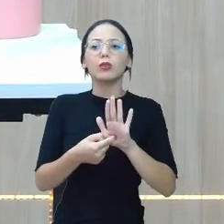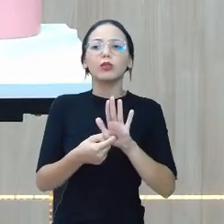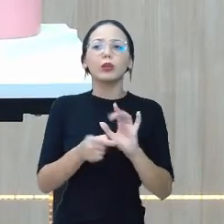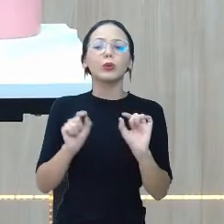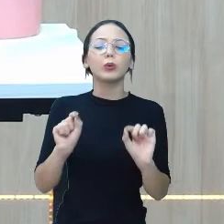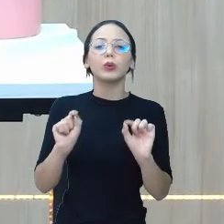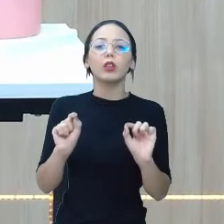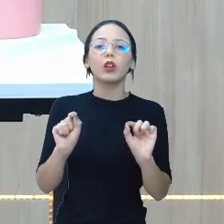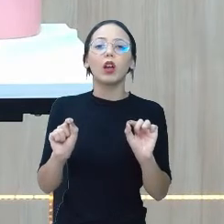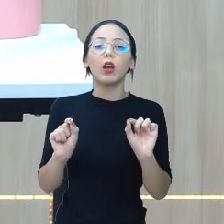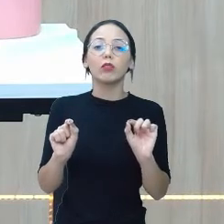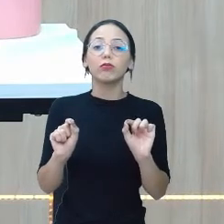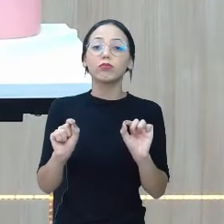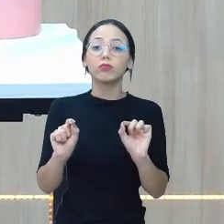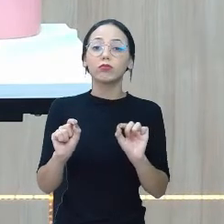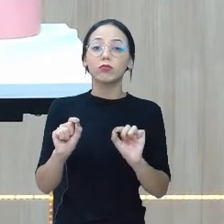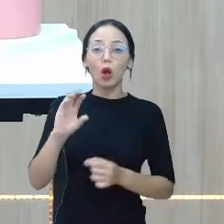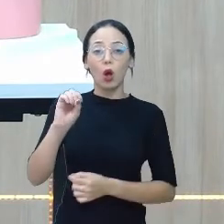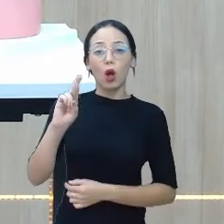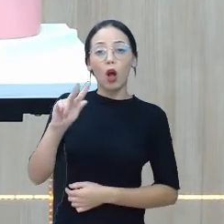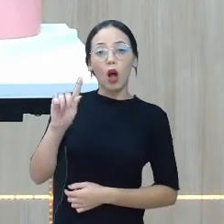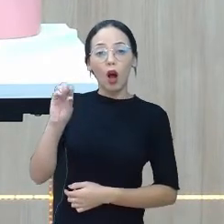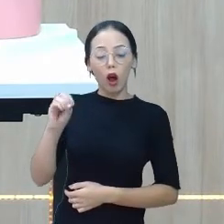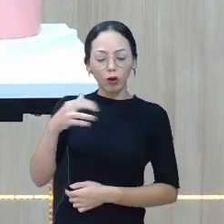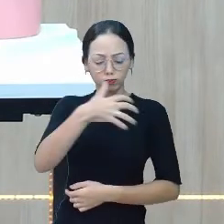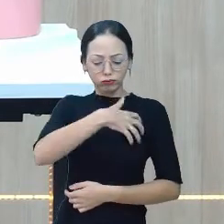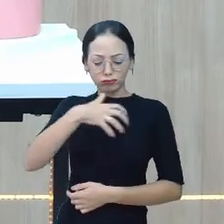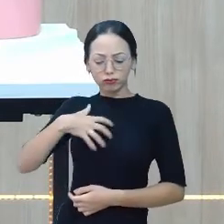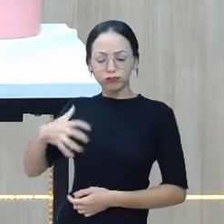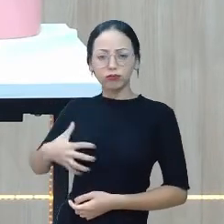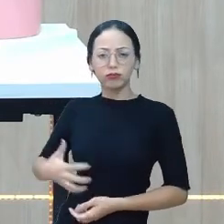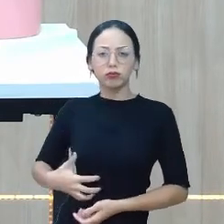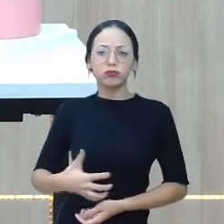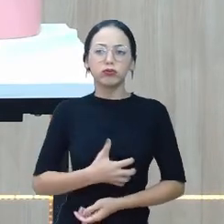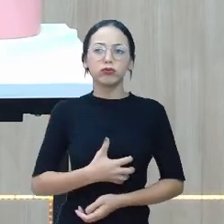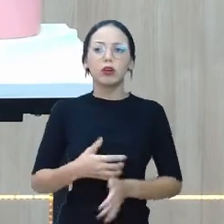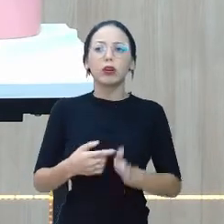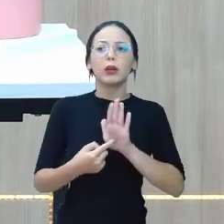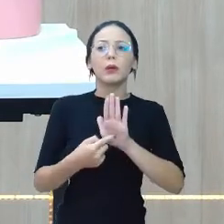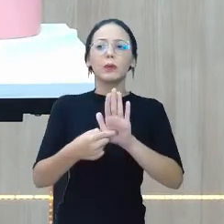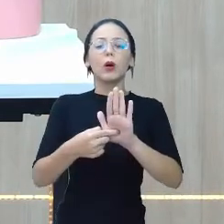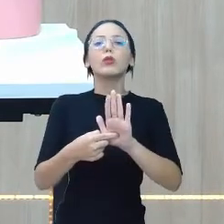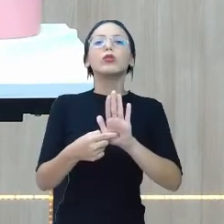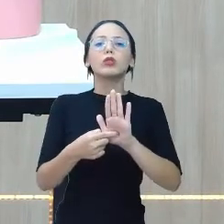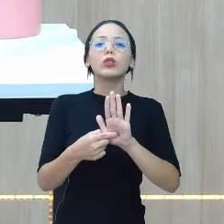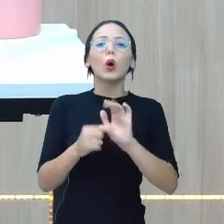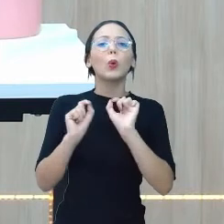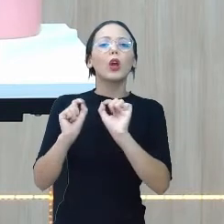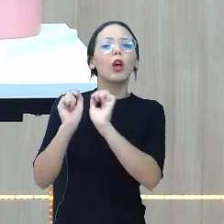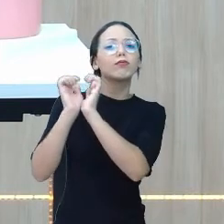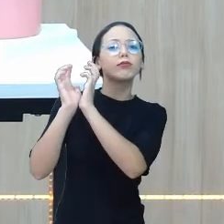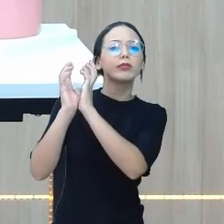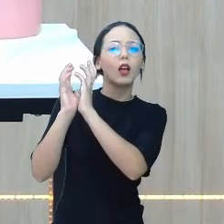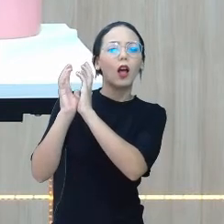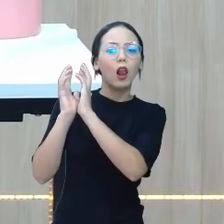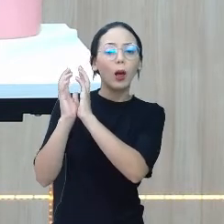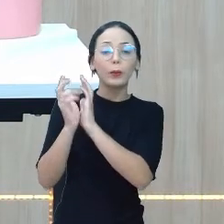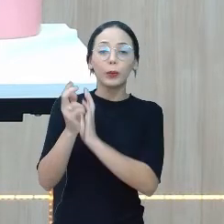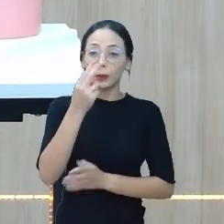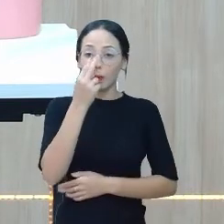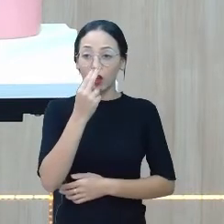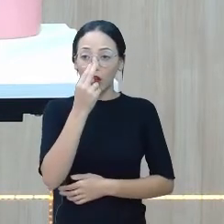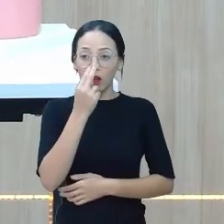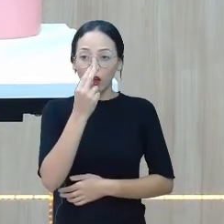questão do órgão, né? E na questão desse órgão eu trago em destaque o cérebro. Embora que